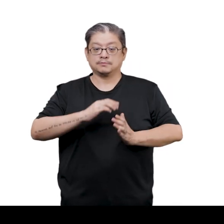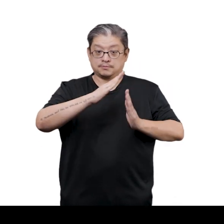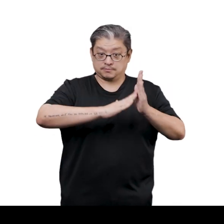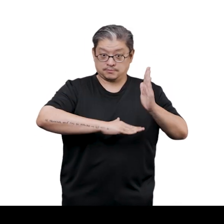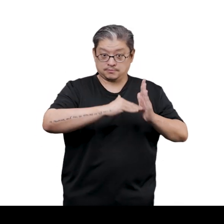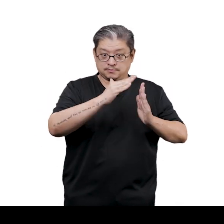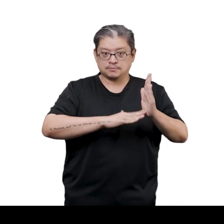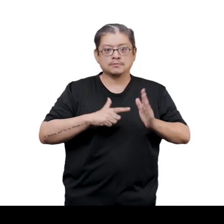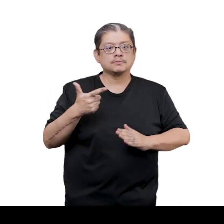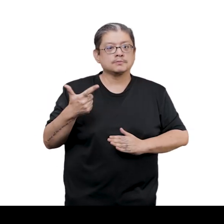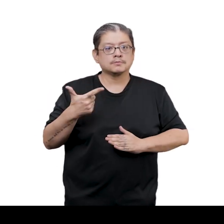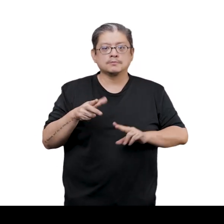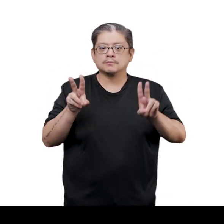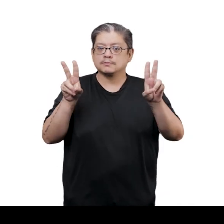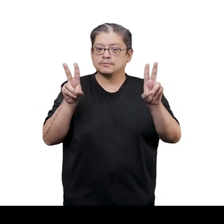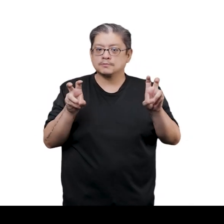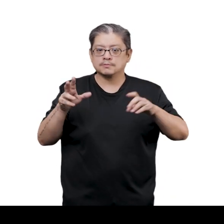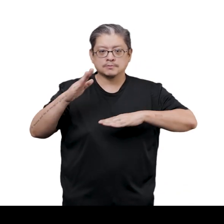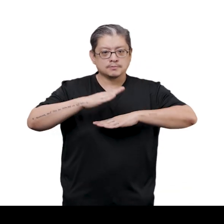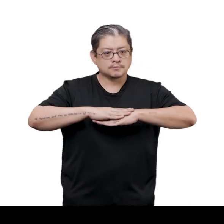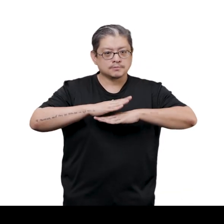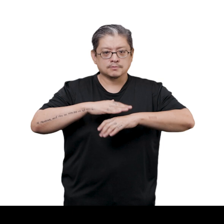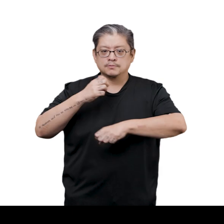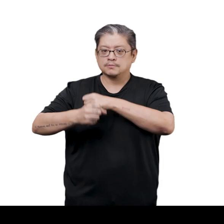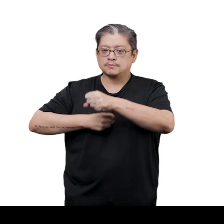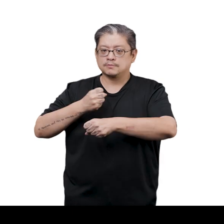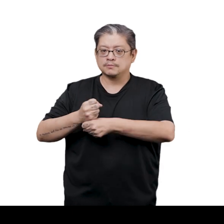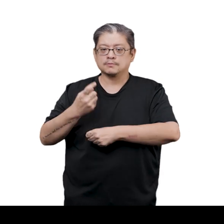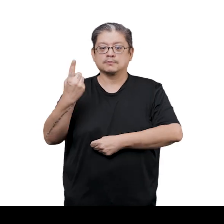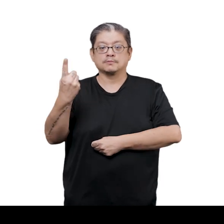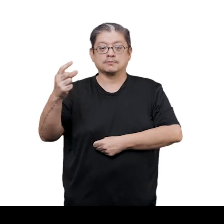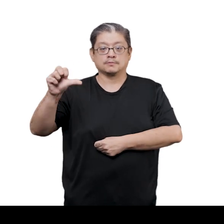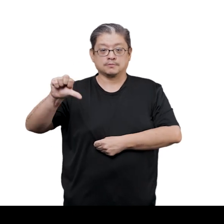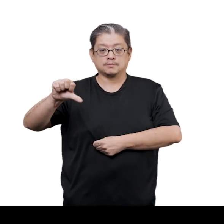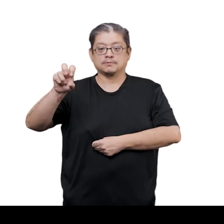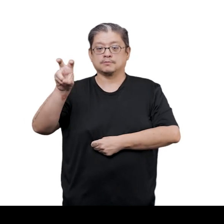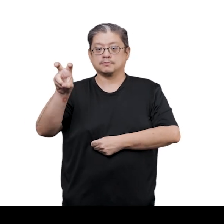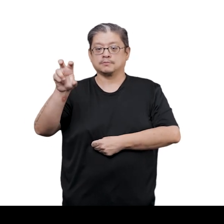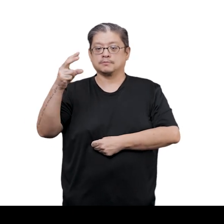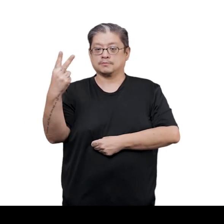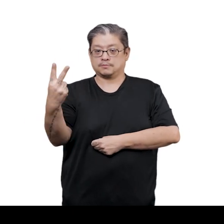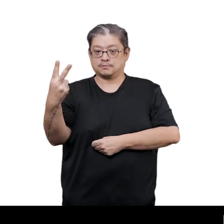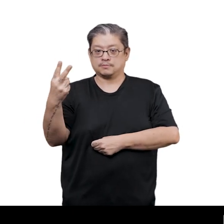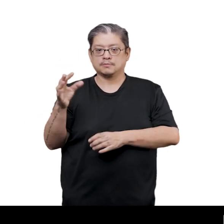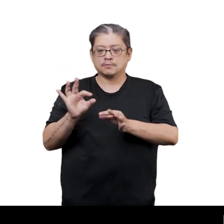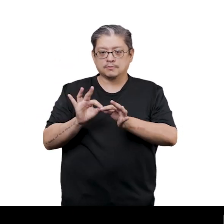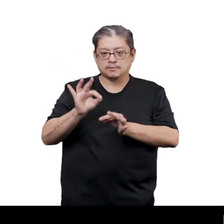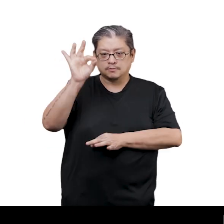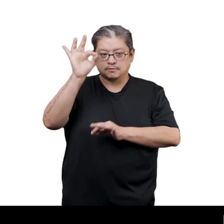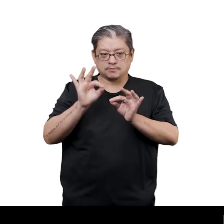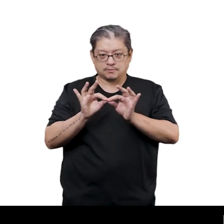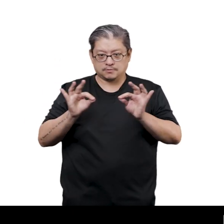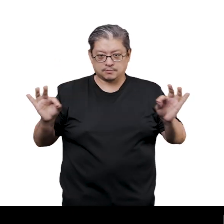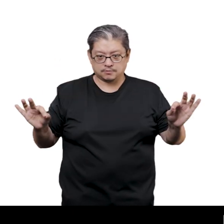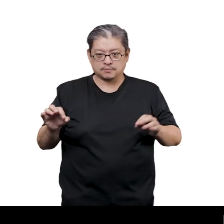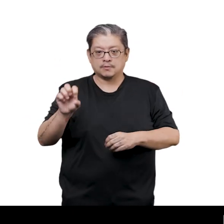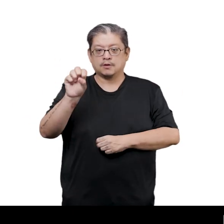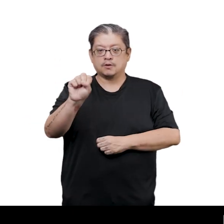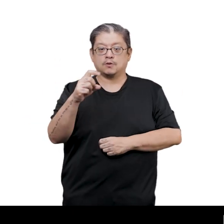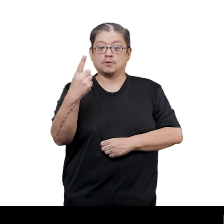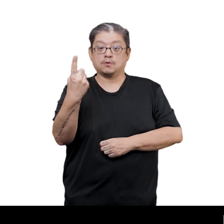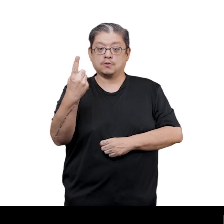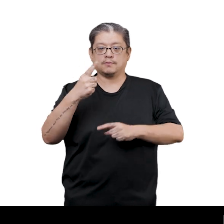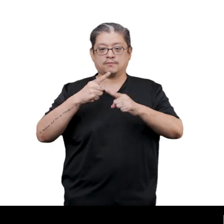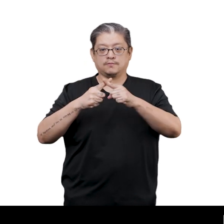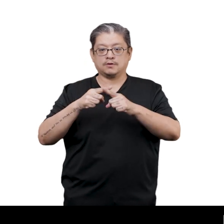A pintura sem título, produzida em 1952 em óleo sobre tela, mede 81 centímetros